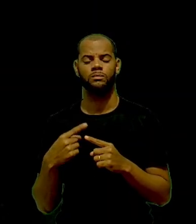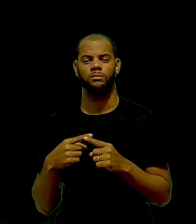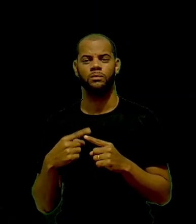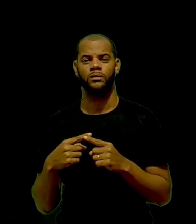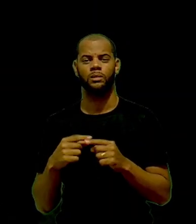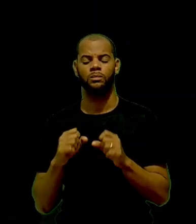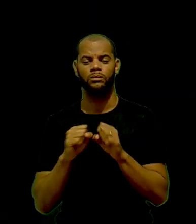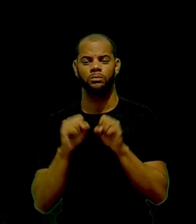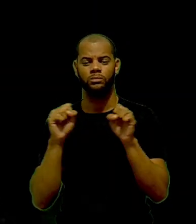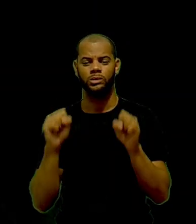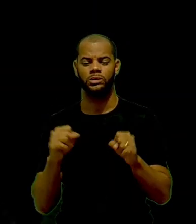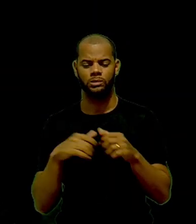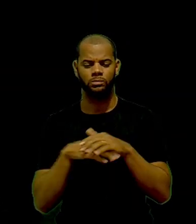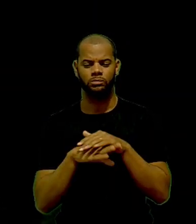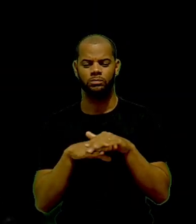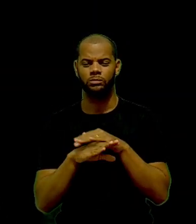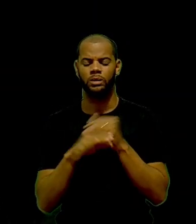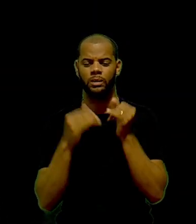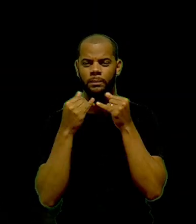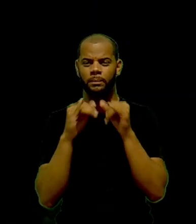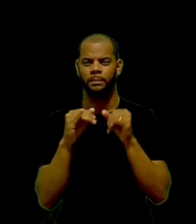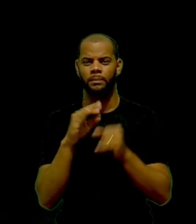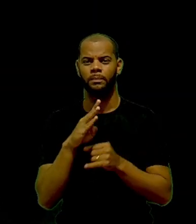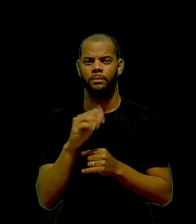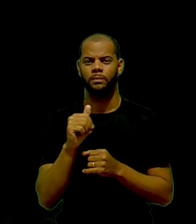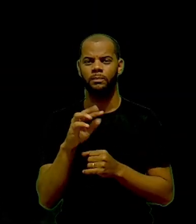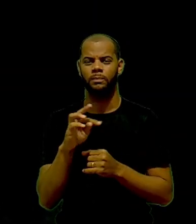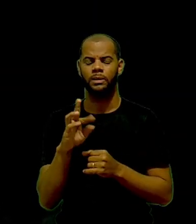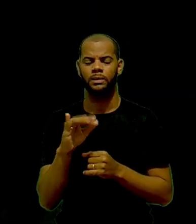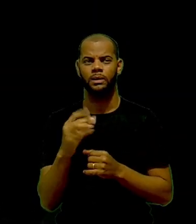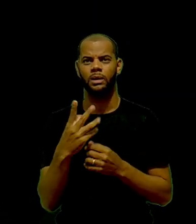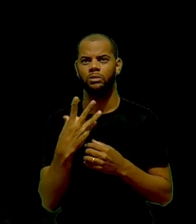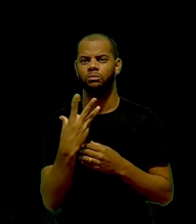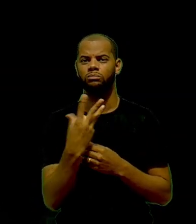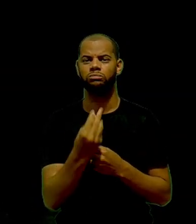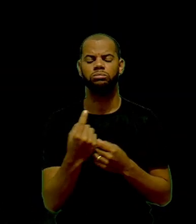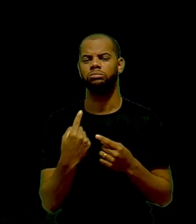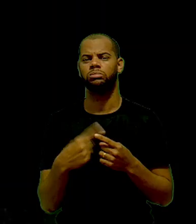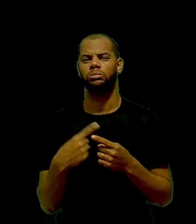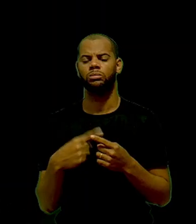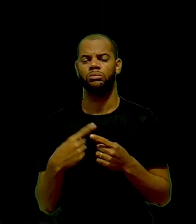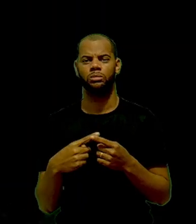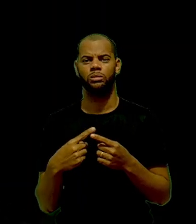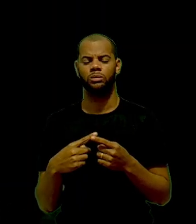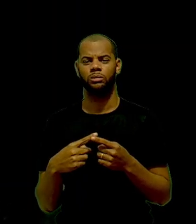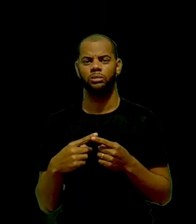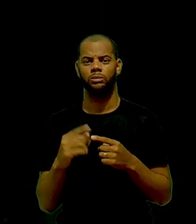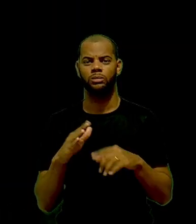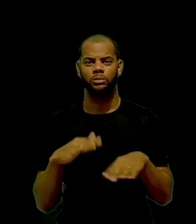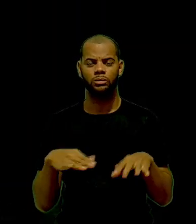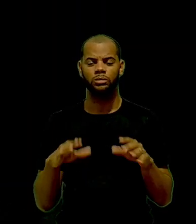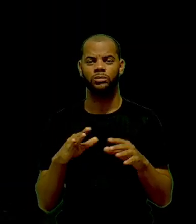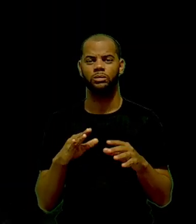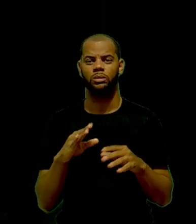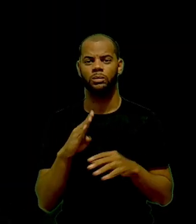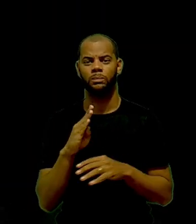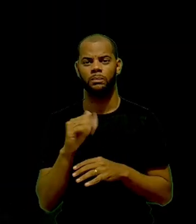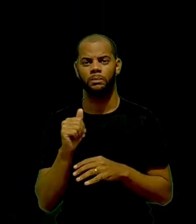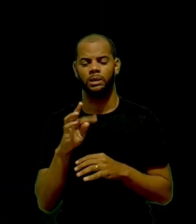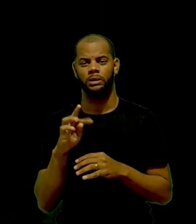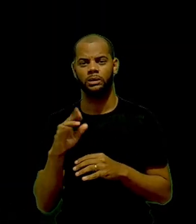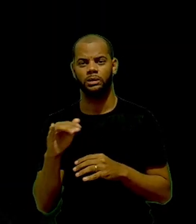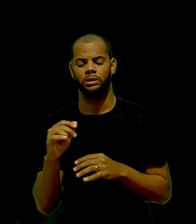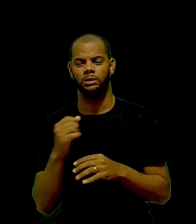o sistema de armazenamento em baterias também ficou atrativo? Porque os custos com as baterias,